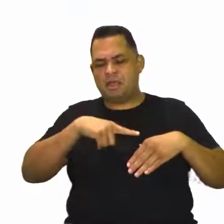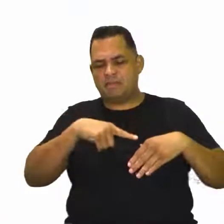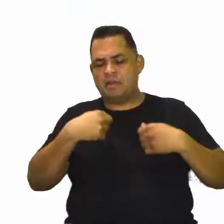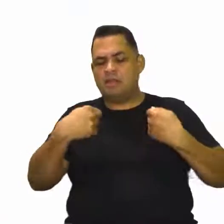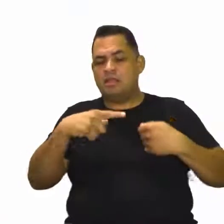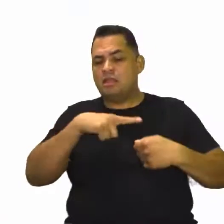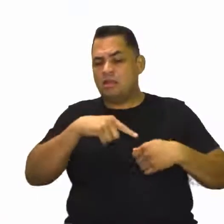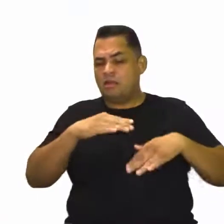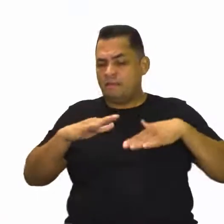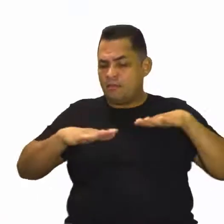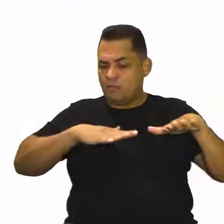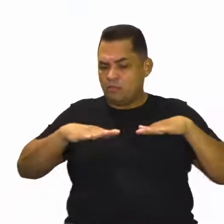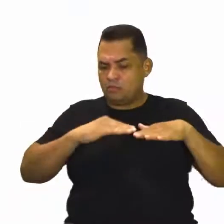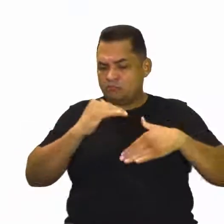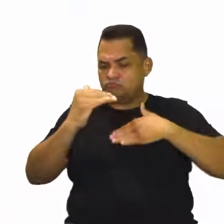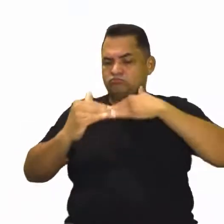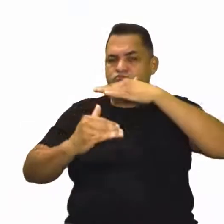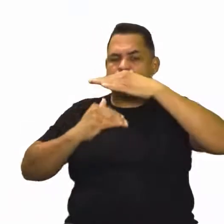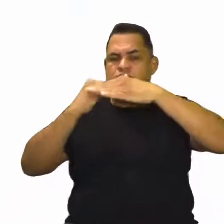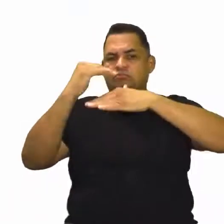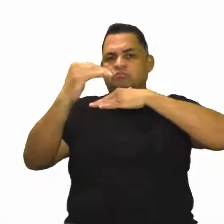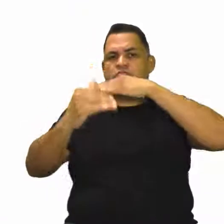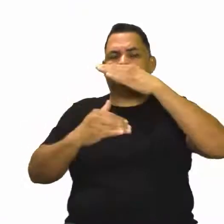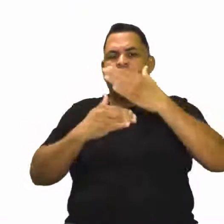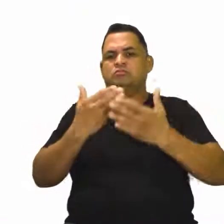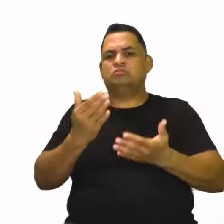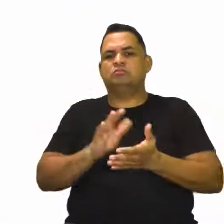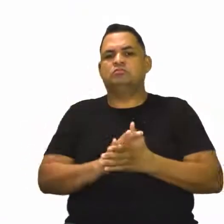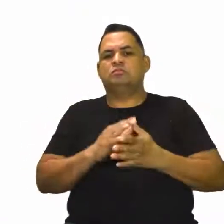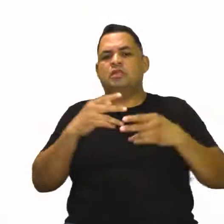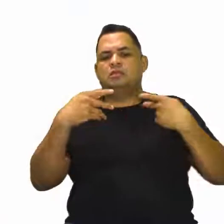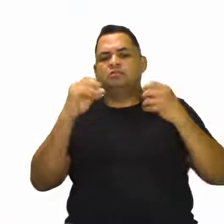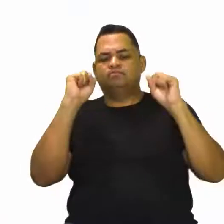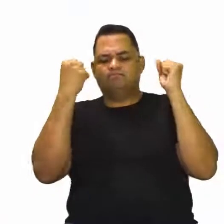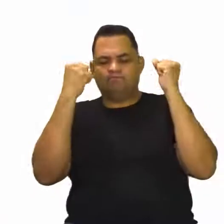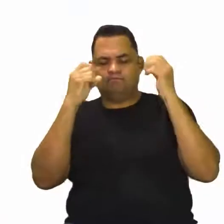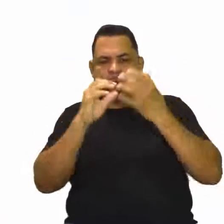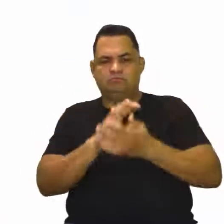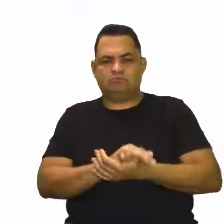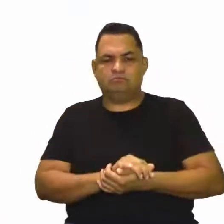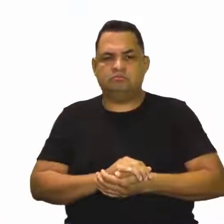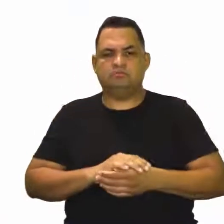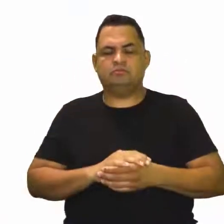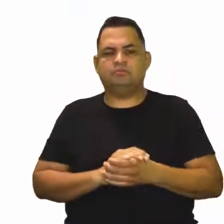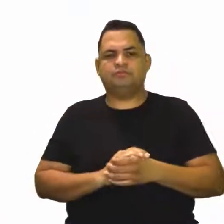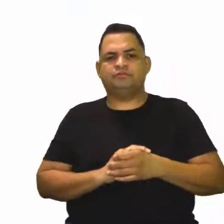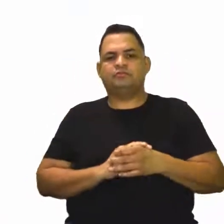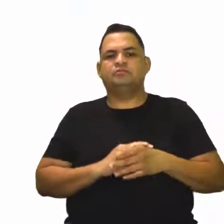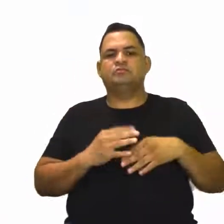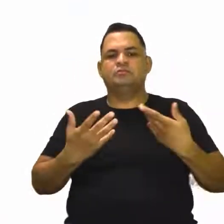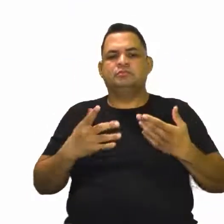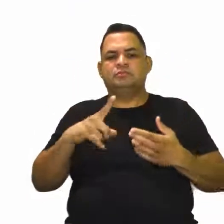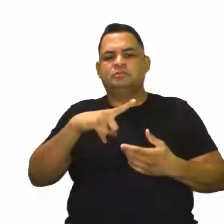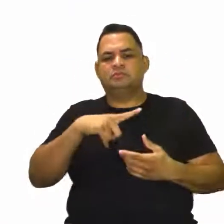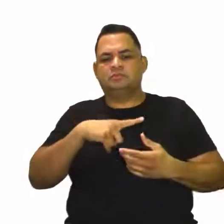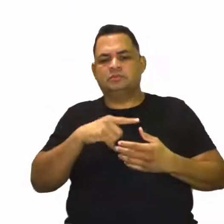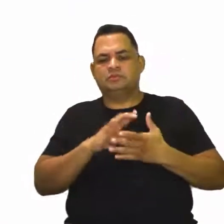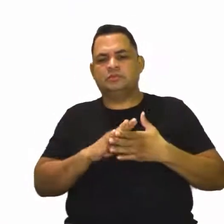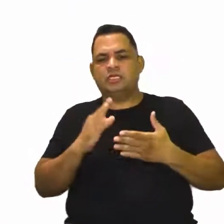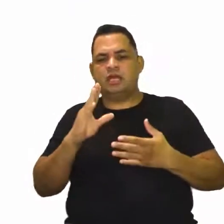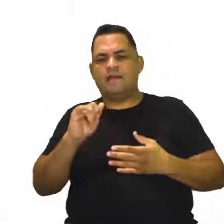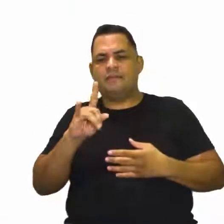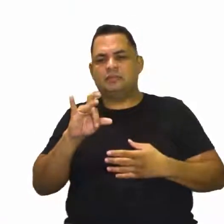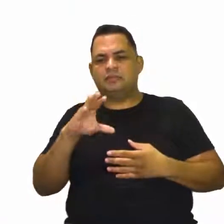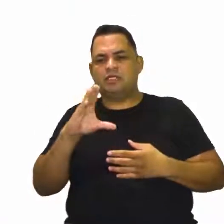E maior desenvoltura da sua parte física, em maior condicionamento, em aptidão